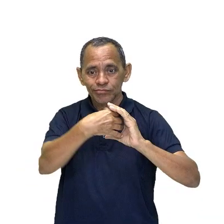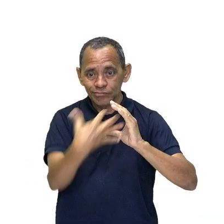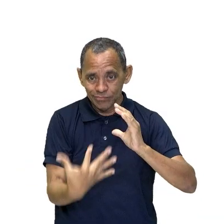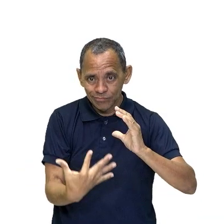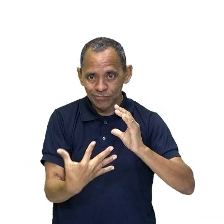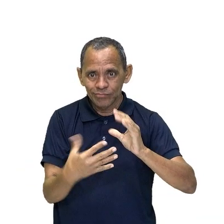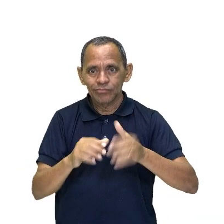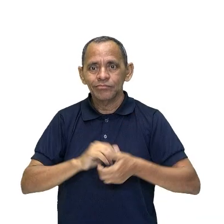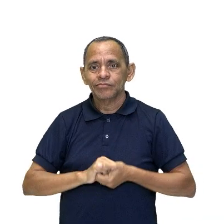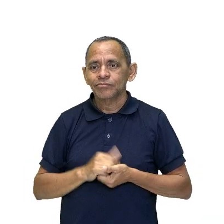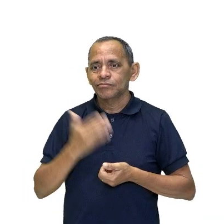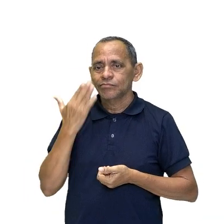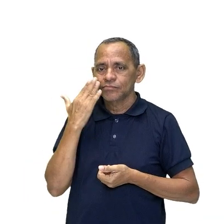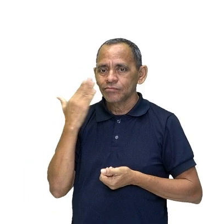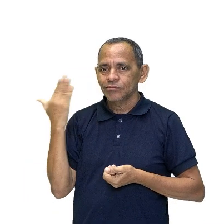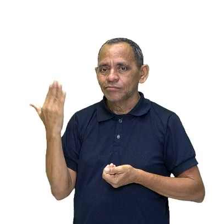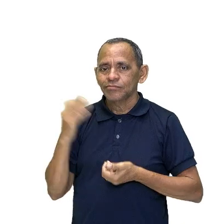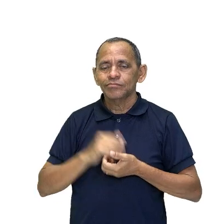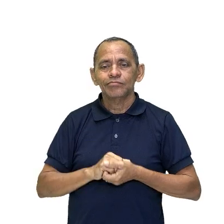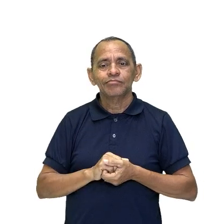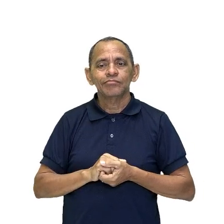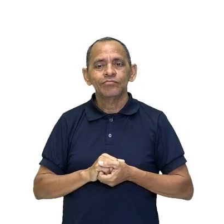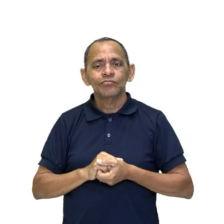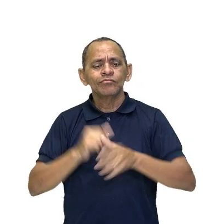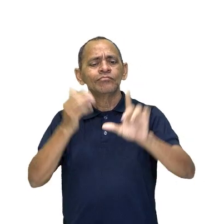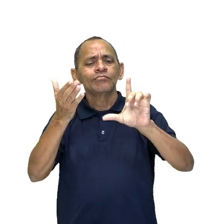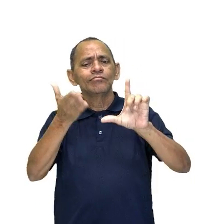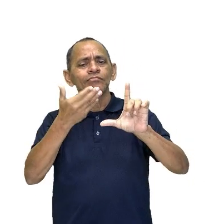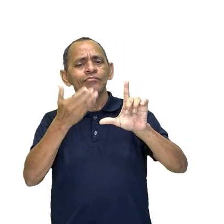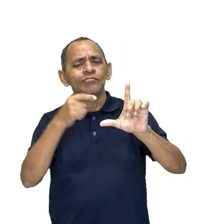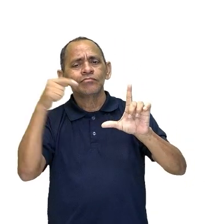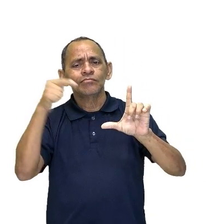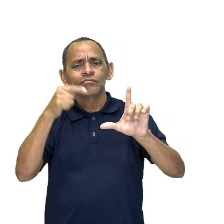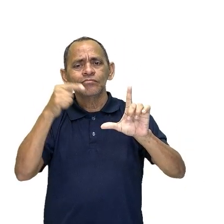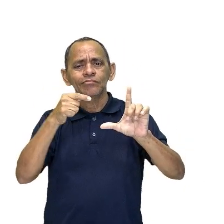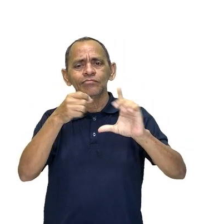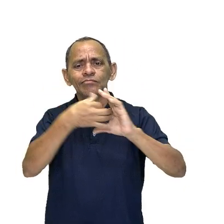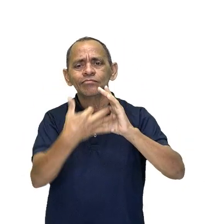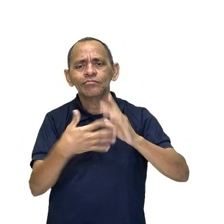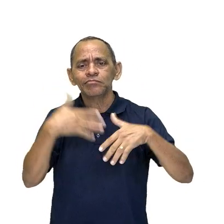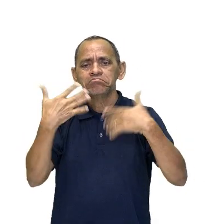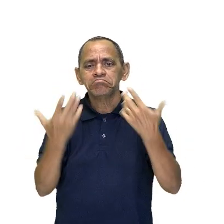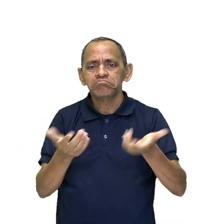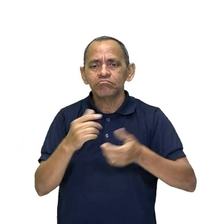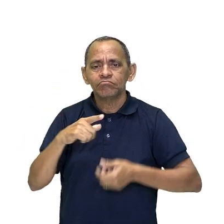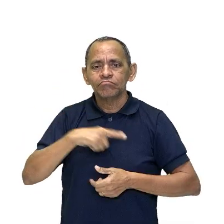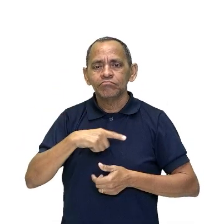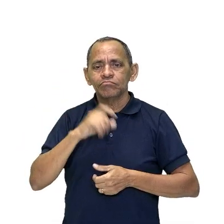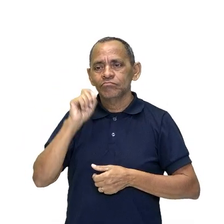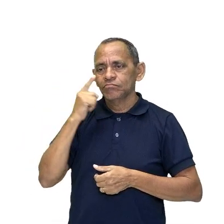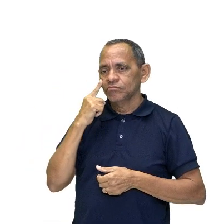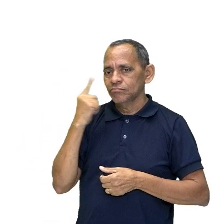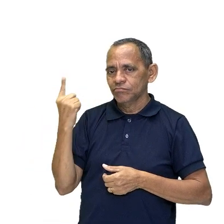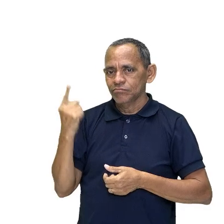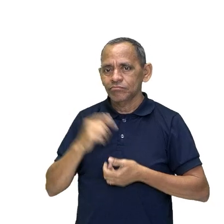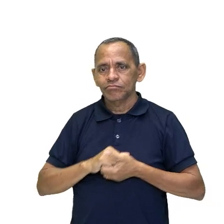das hipermídias. Então, como característica das hipermídias, nós temos aí